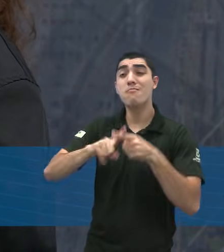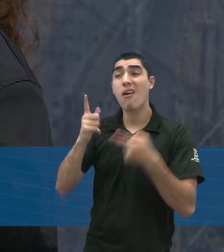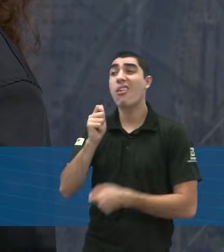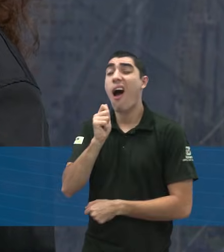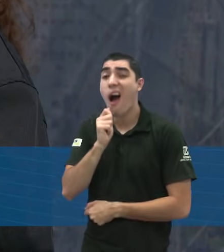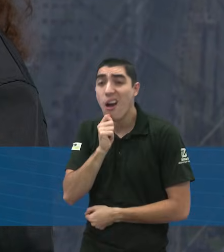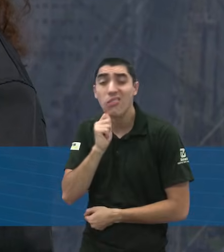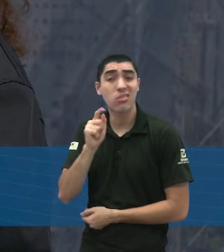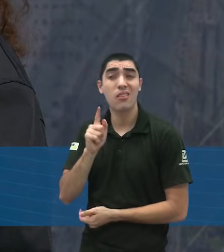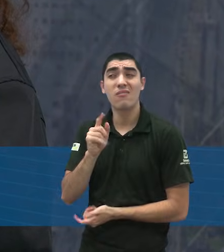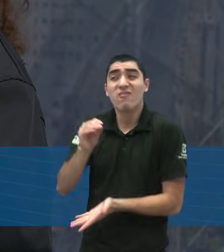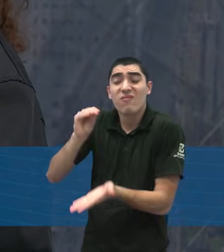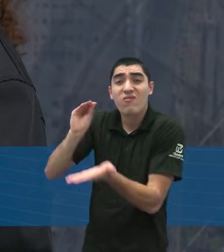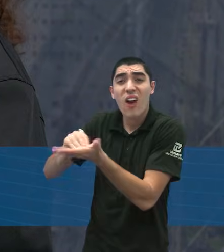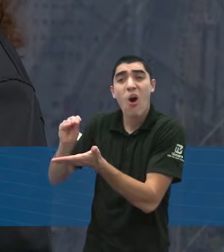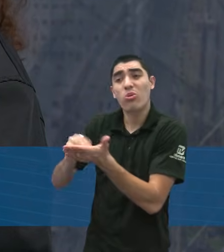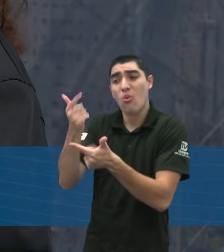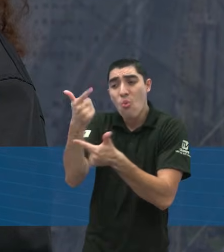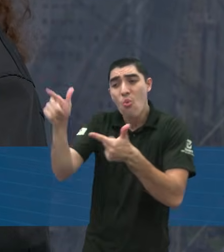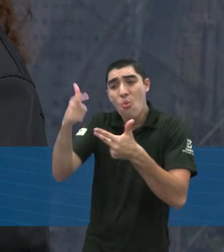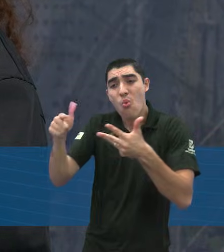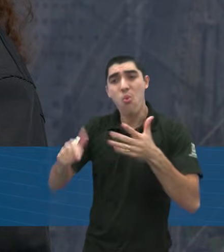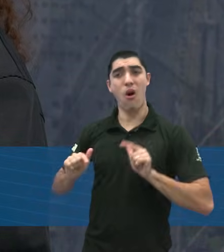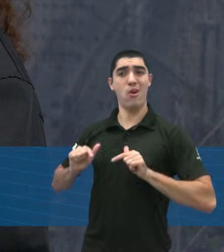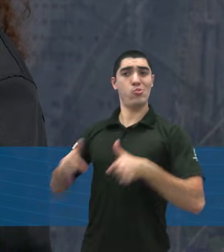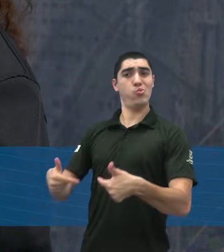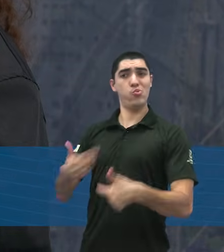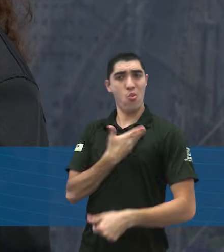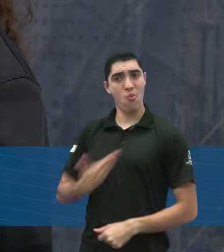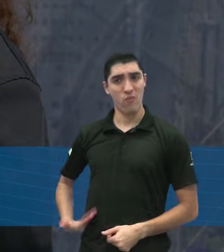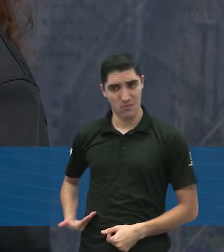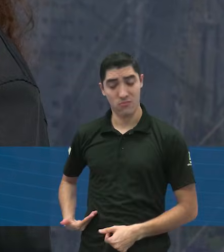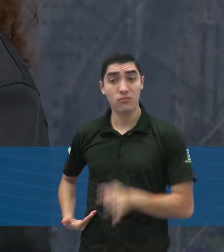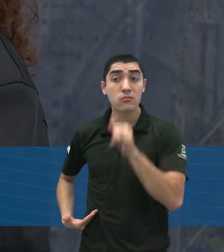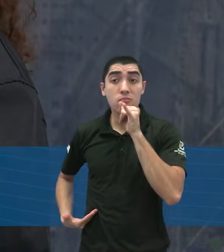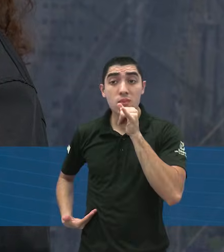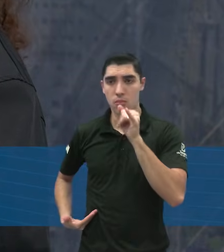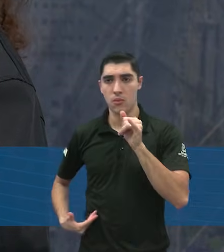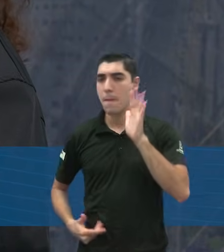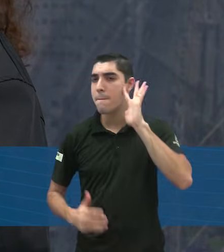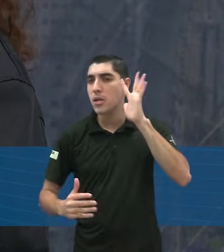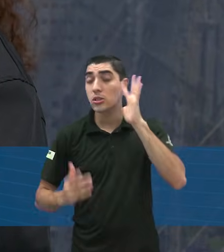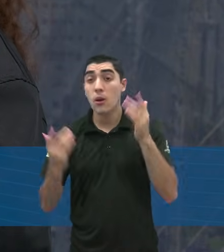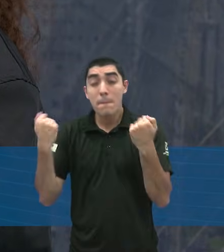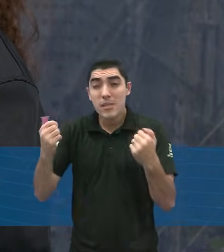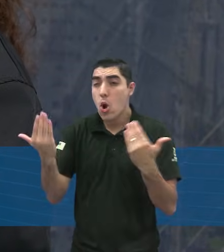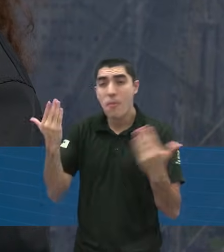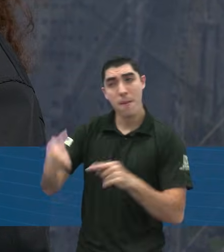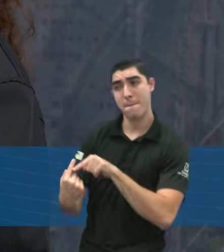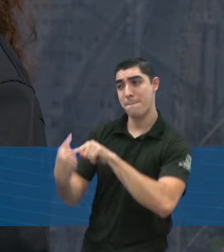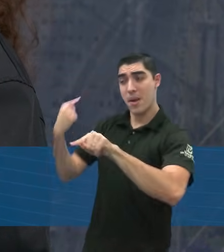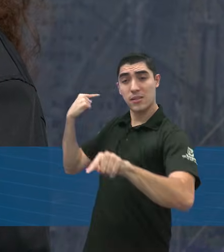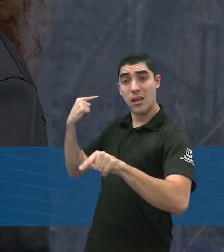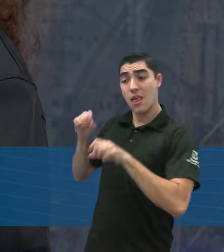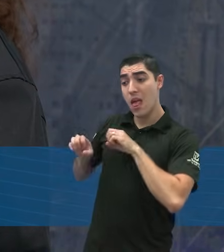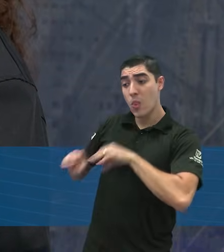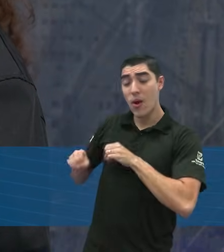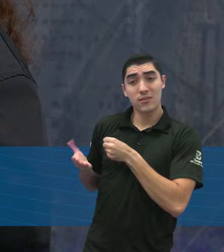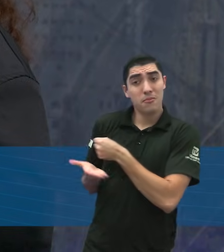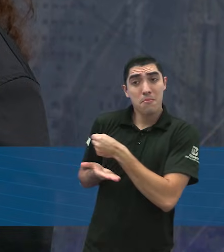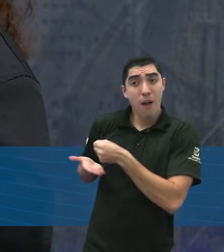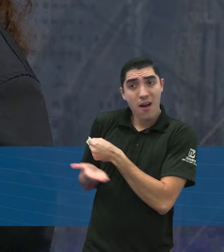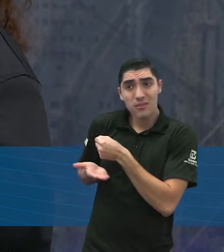ainda está longe do que a gente precisa realmente. A gente tem que olhar desde a educação de base, que a gente tem muitos problemas,